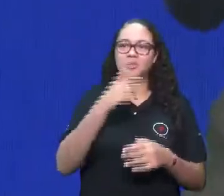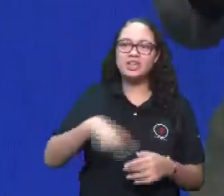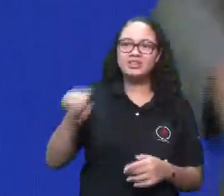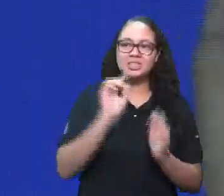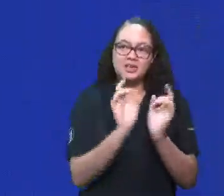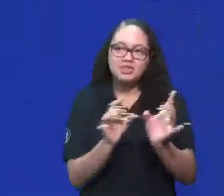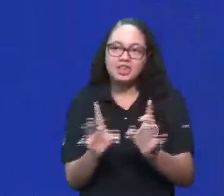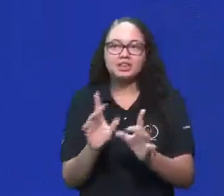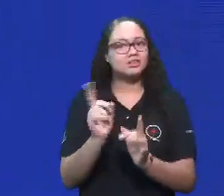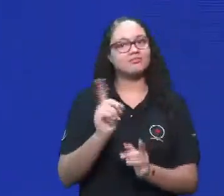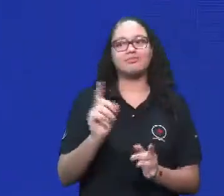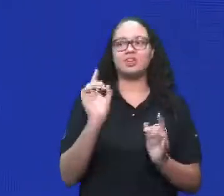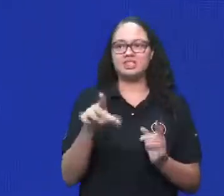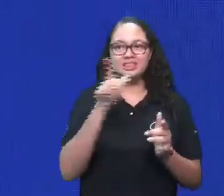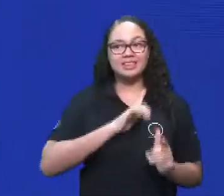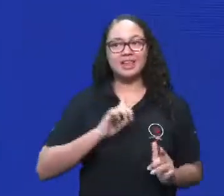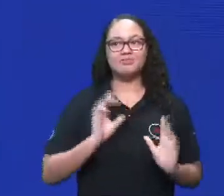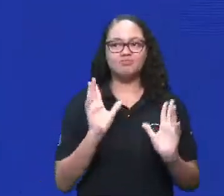tem dono.